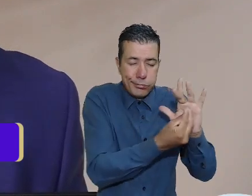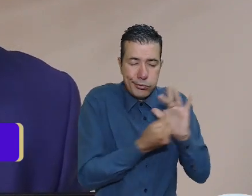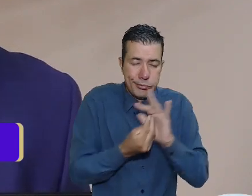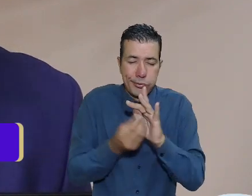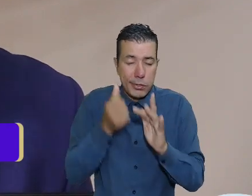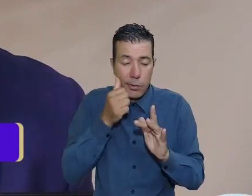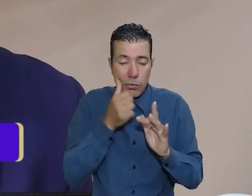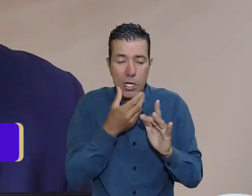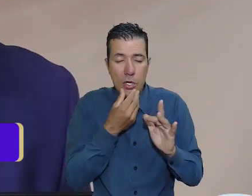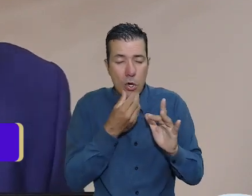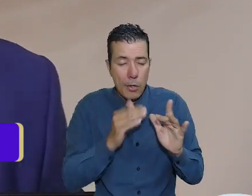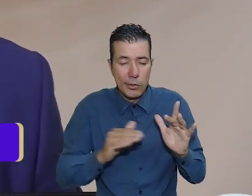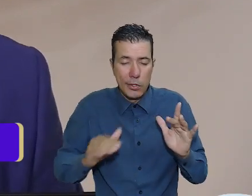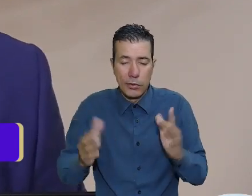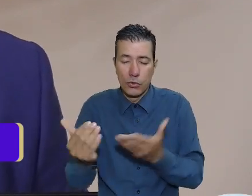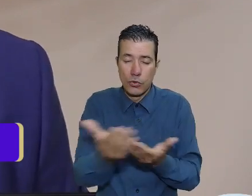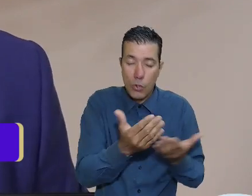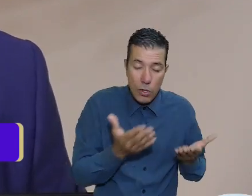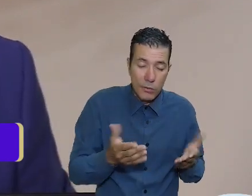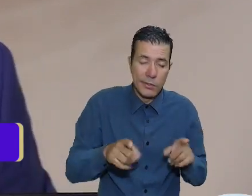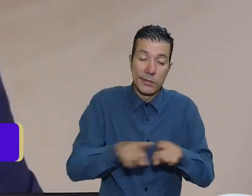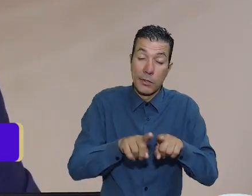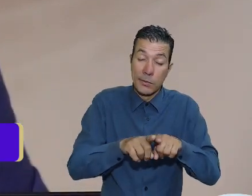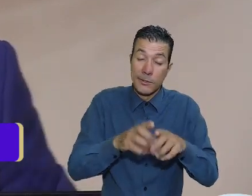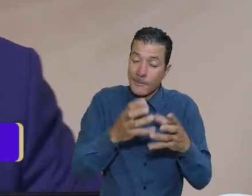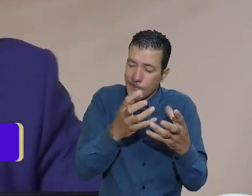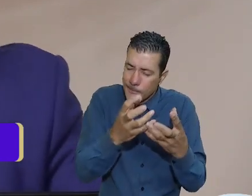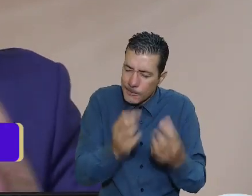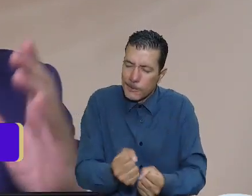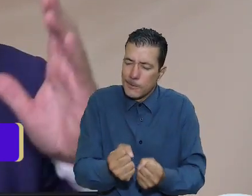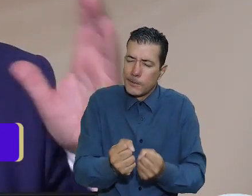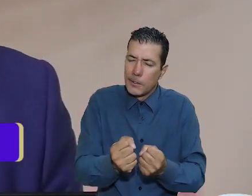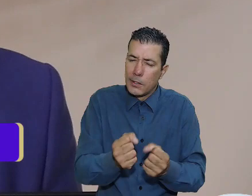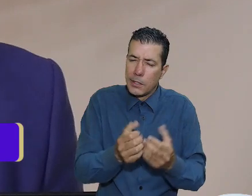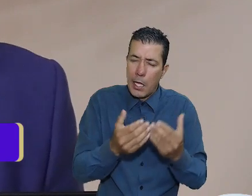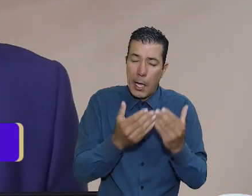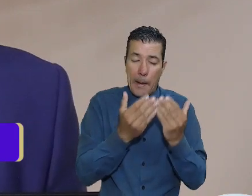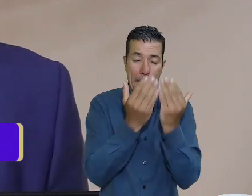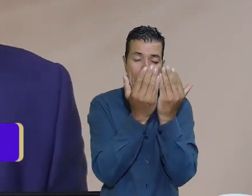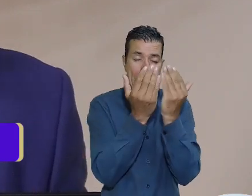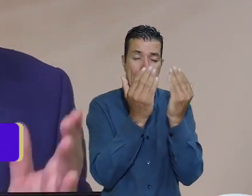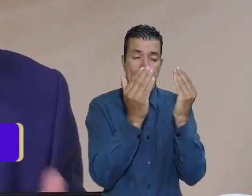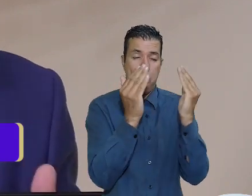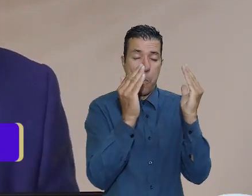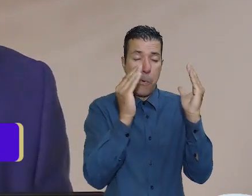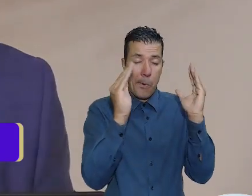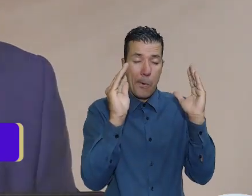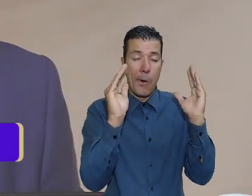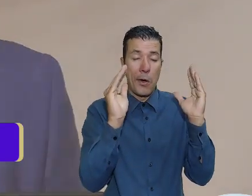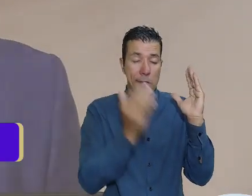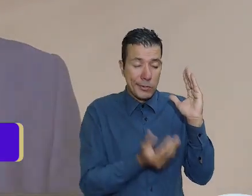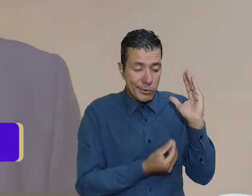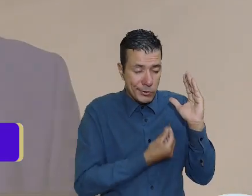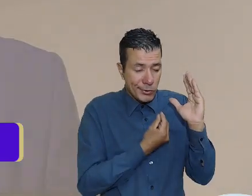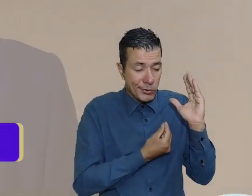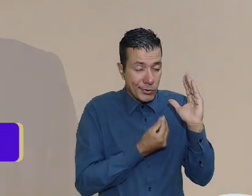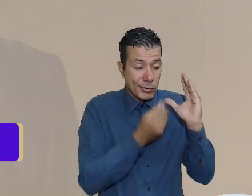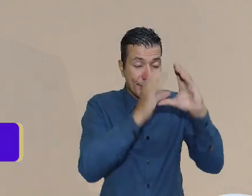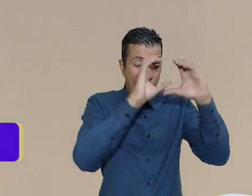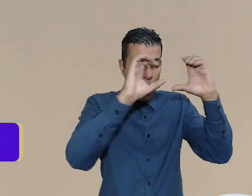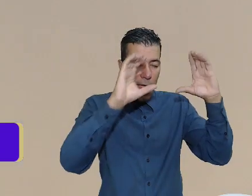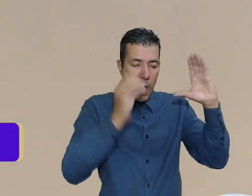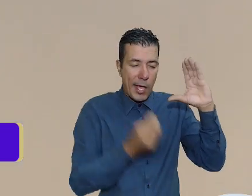mulher e esse homem, essa criança, esse jovem, estão se decidindo. As portas do reino do céu estão se abrindo para essas pessoas nesse